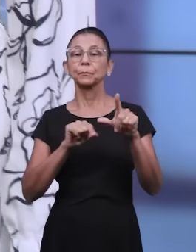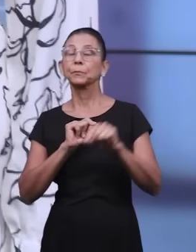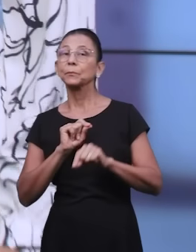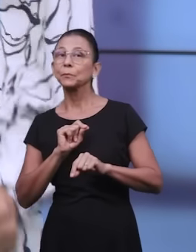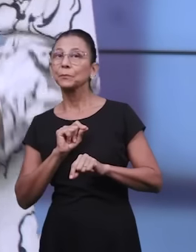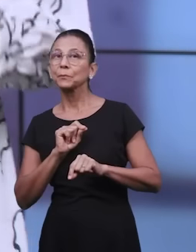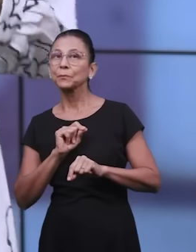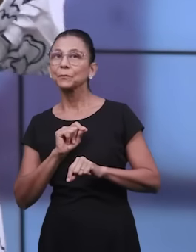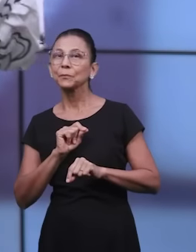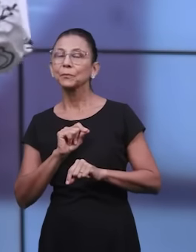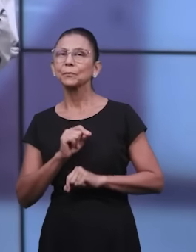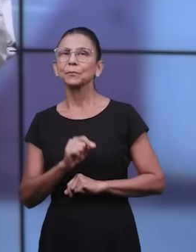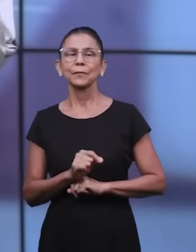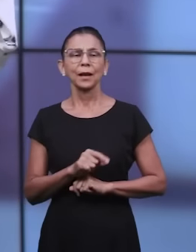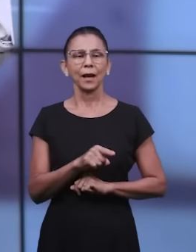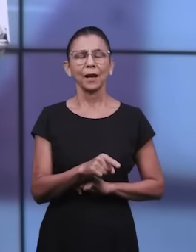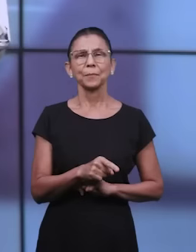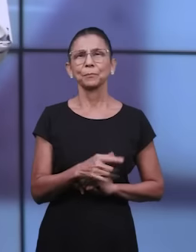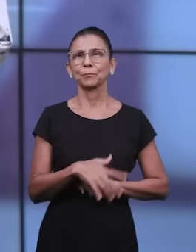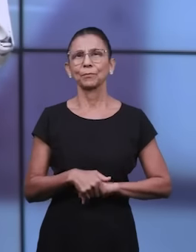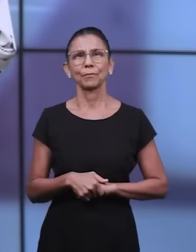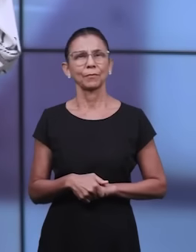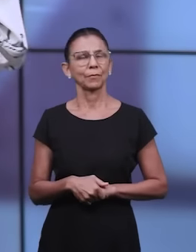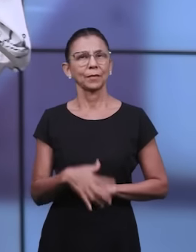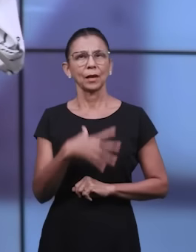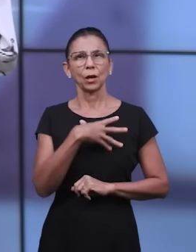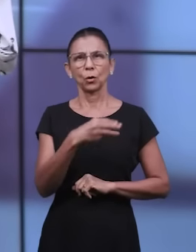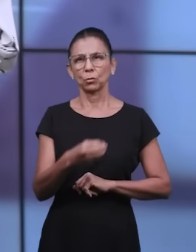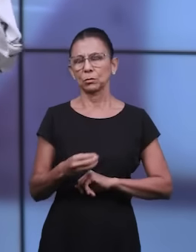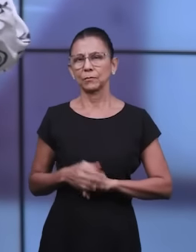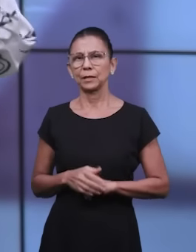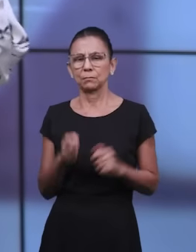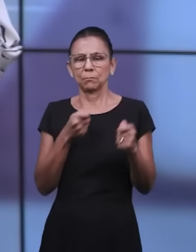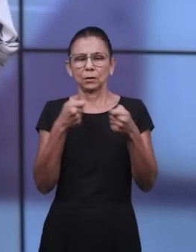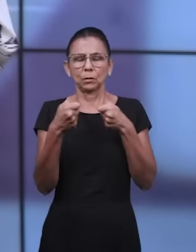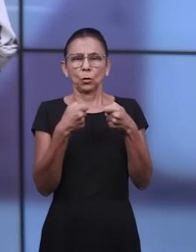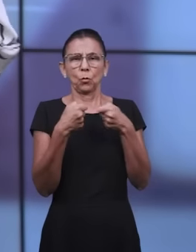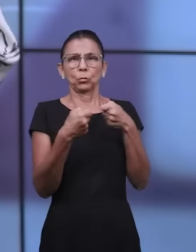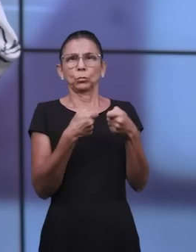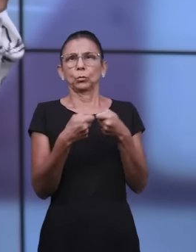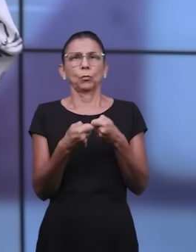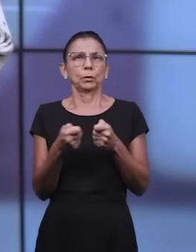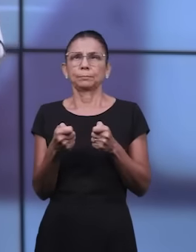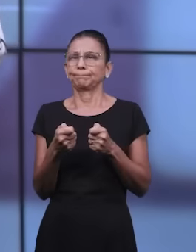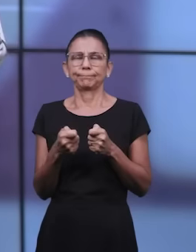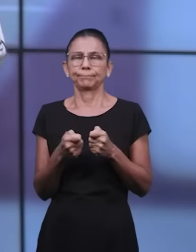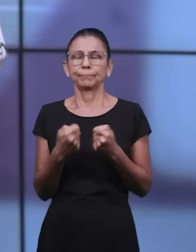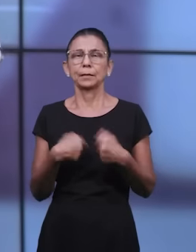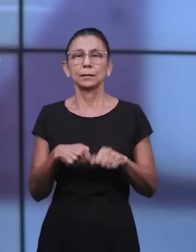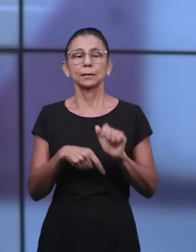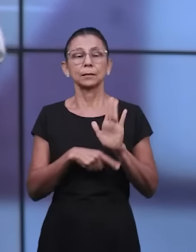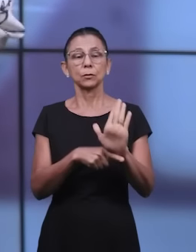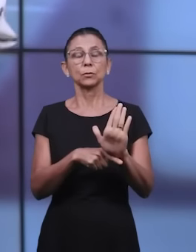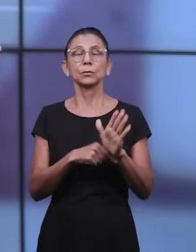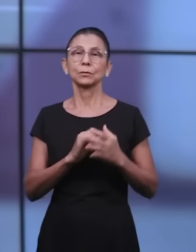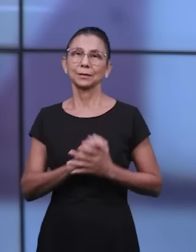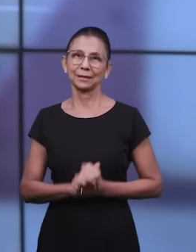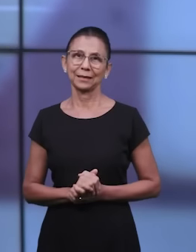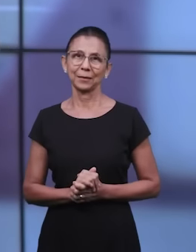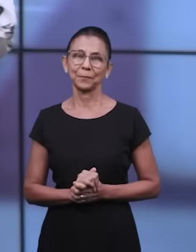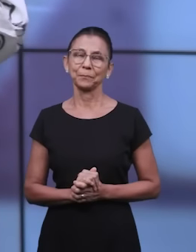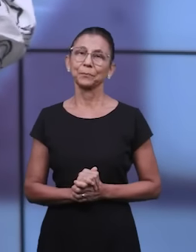selecionar. Os filhos ainda não desenvolveram autorregulação. Eles precisam da nossa ajuda prática. Uma sugestão